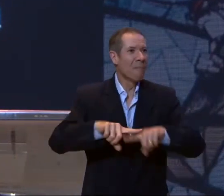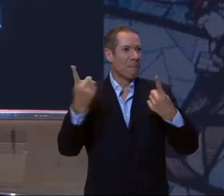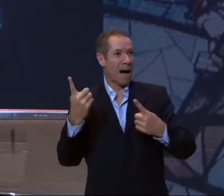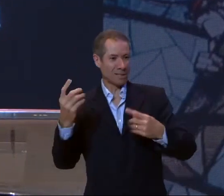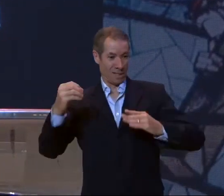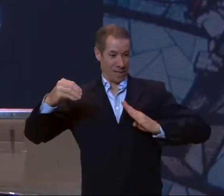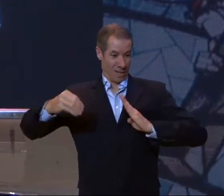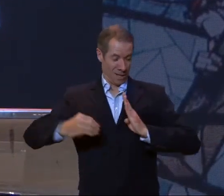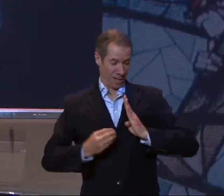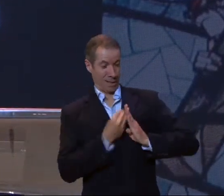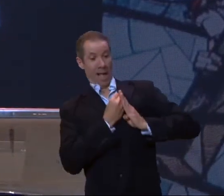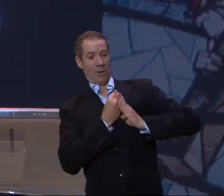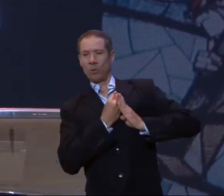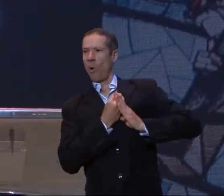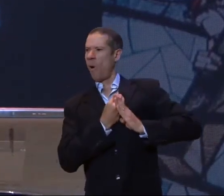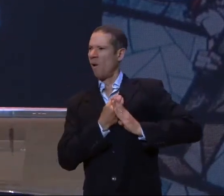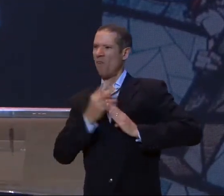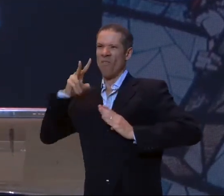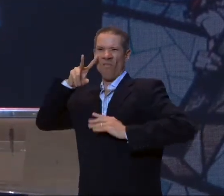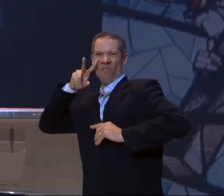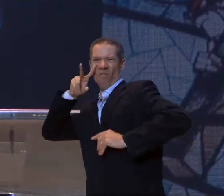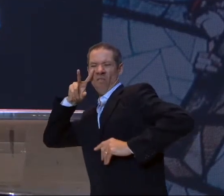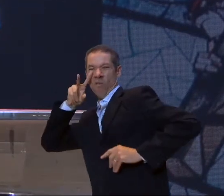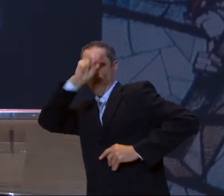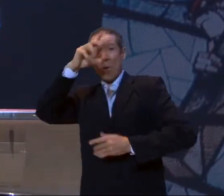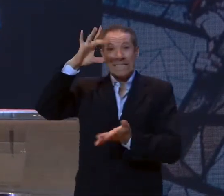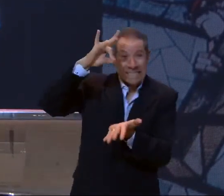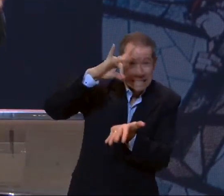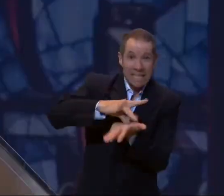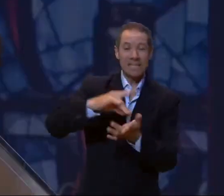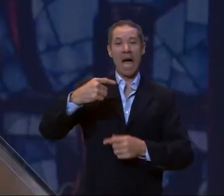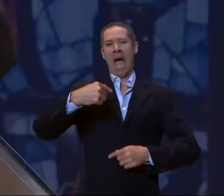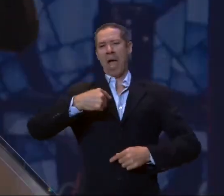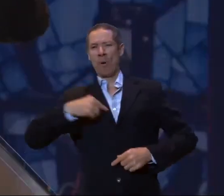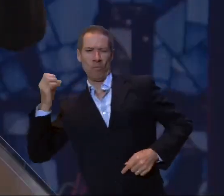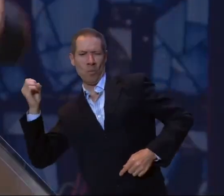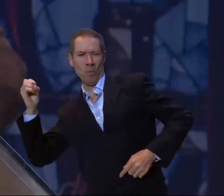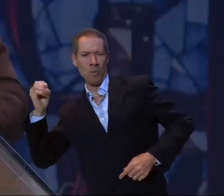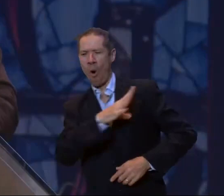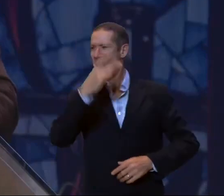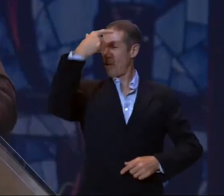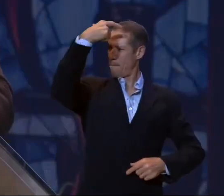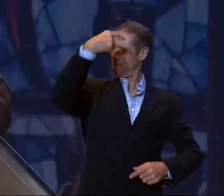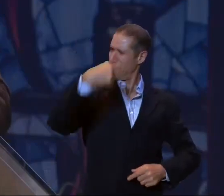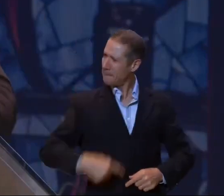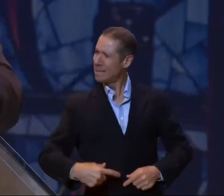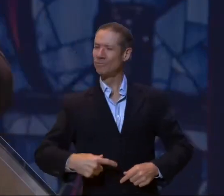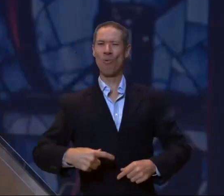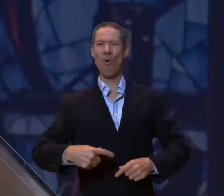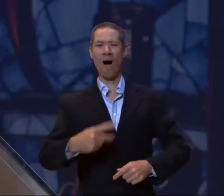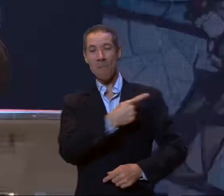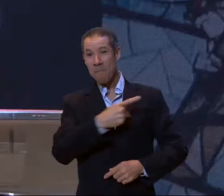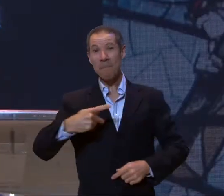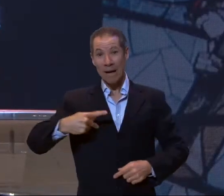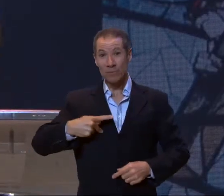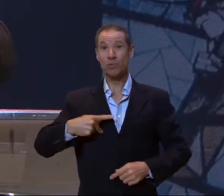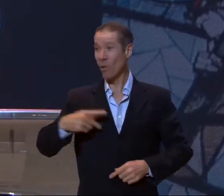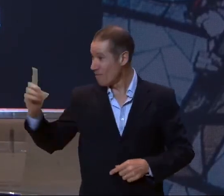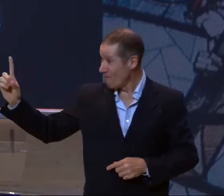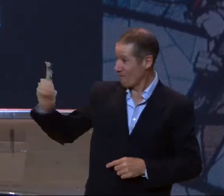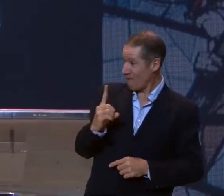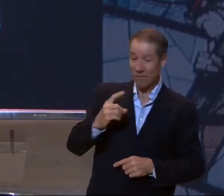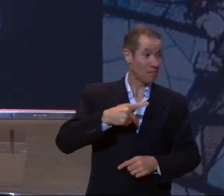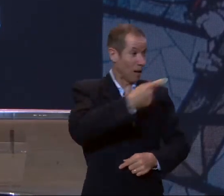meu coração veio uma forte de convicção de que eu sou uma nova pessoa. O pastor veio me contar,